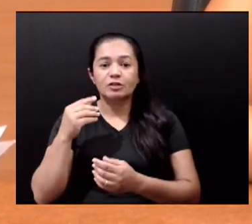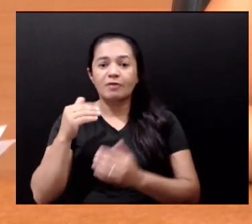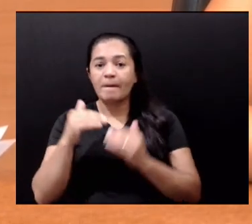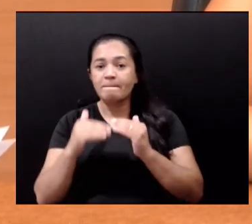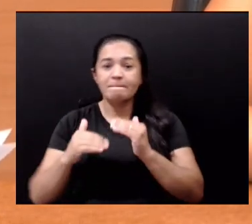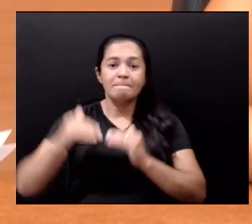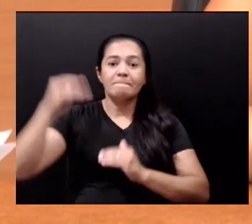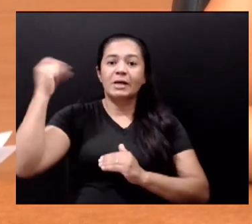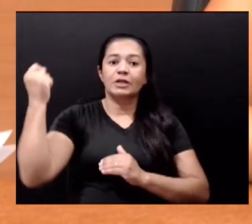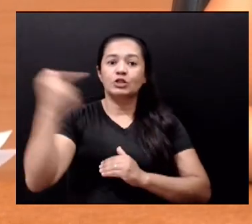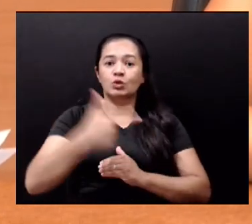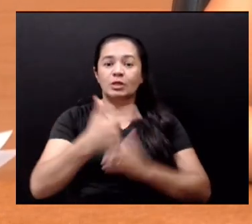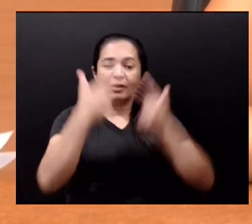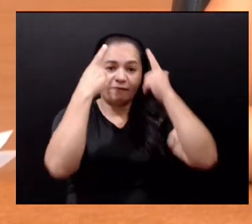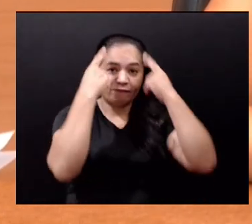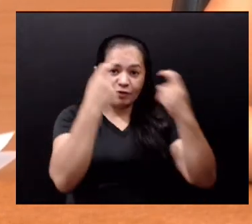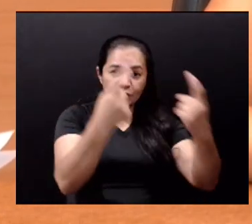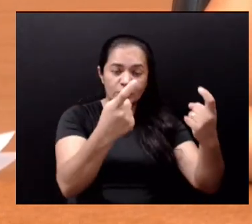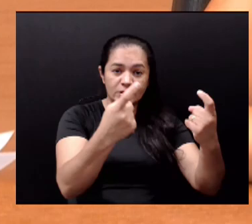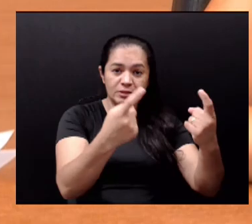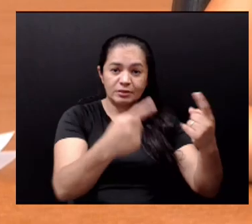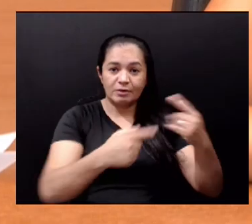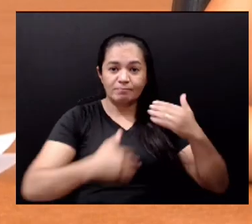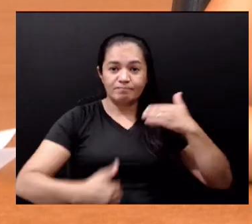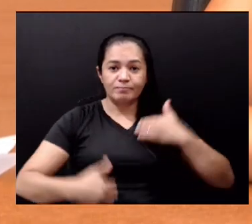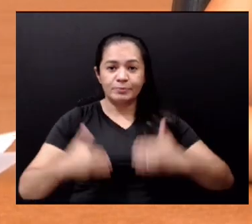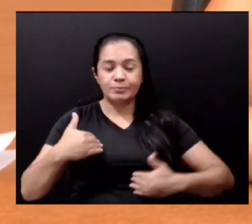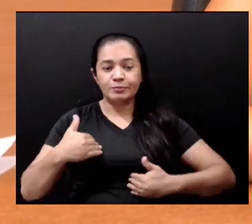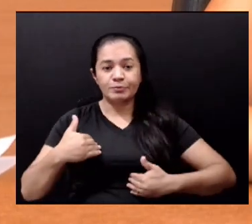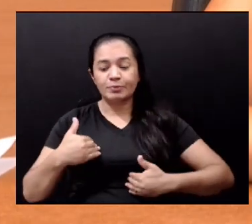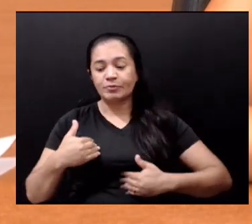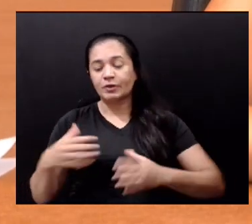física. Entre as adolescentes,